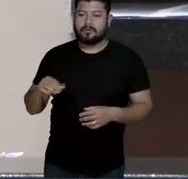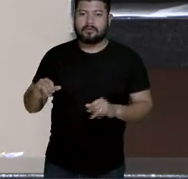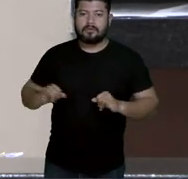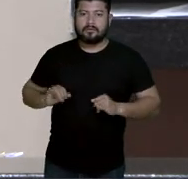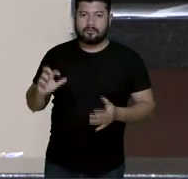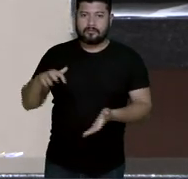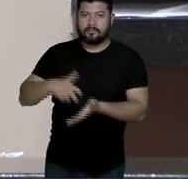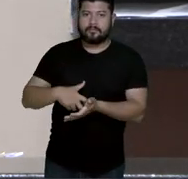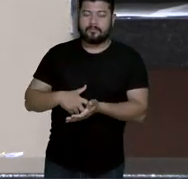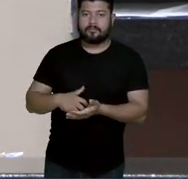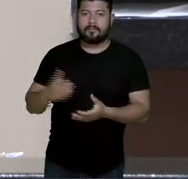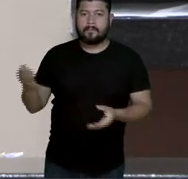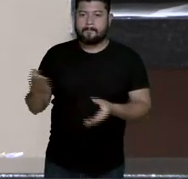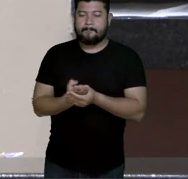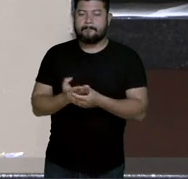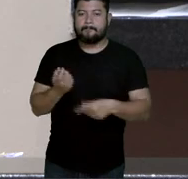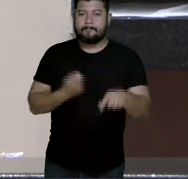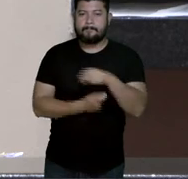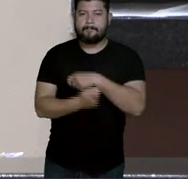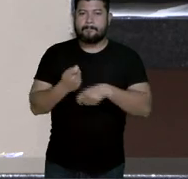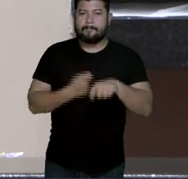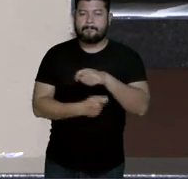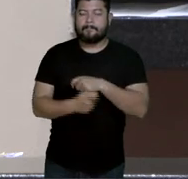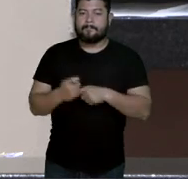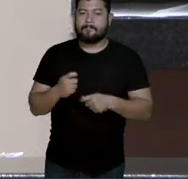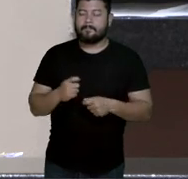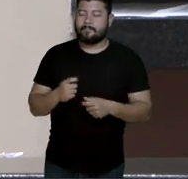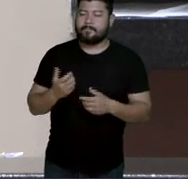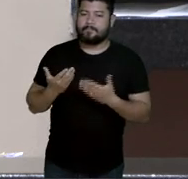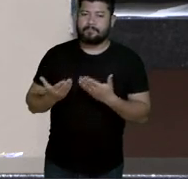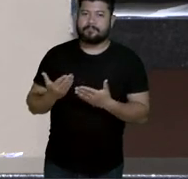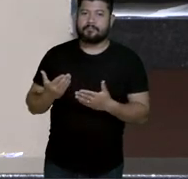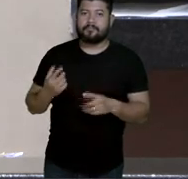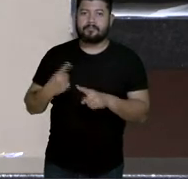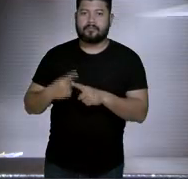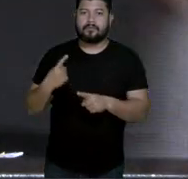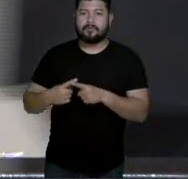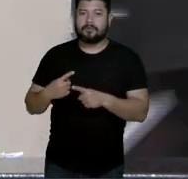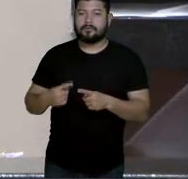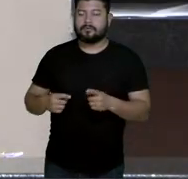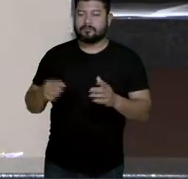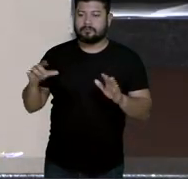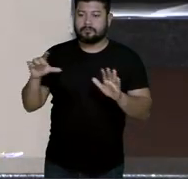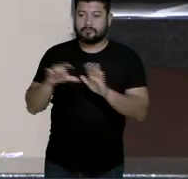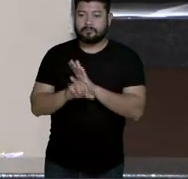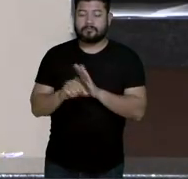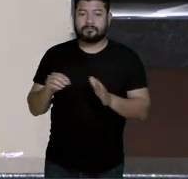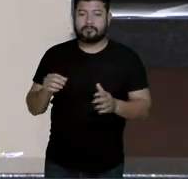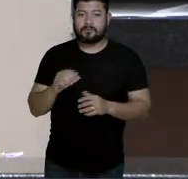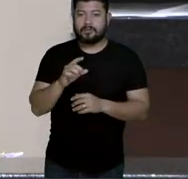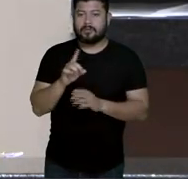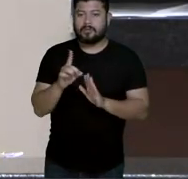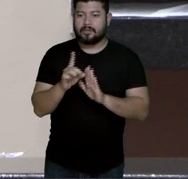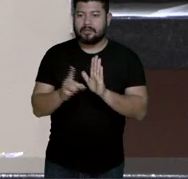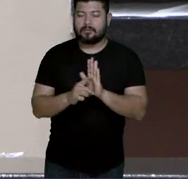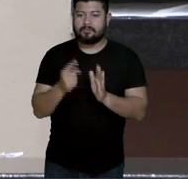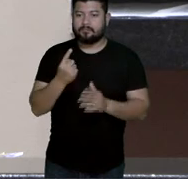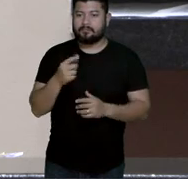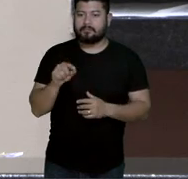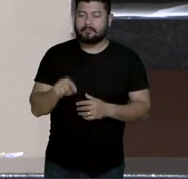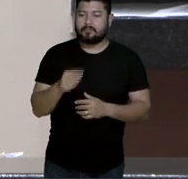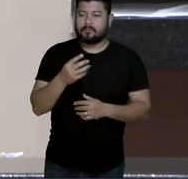decorrentes de processos administrativos disciplinares pelo descumprimento do dispositivo no Decreto 1408 de 2021 e no